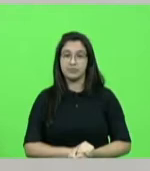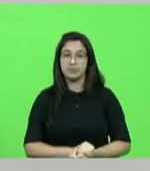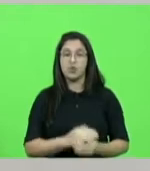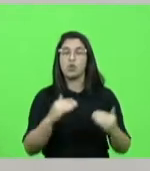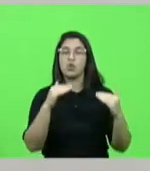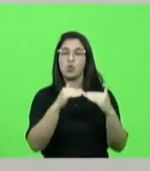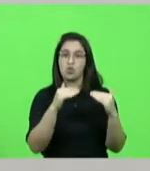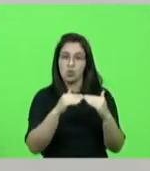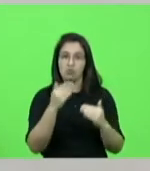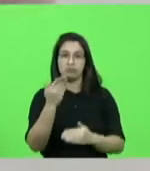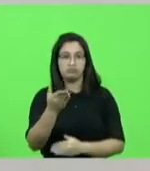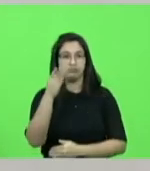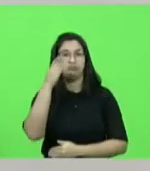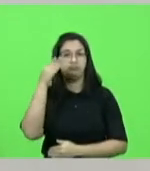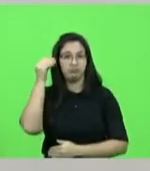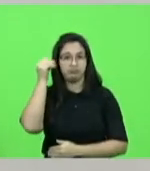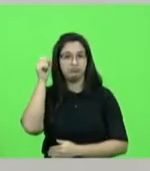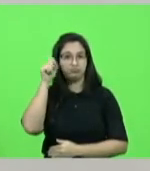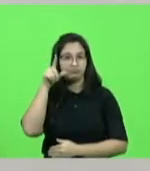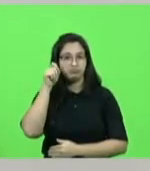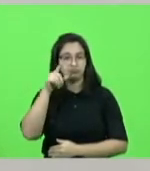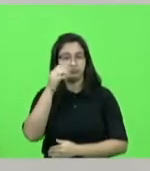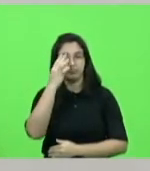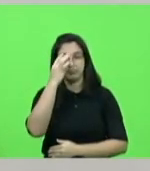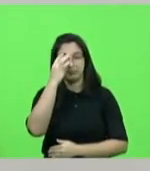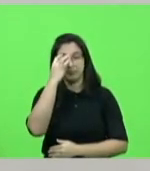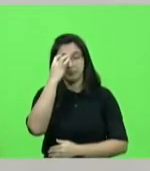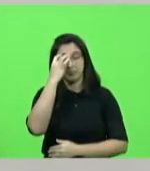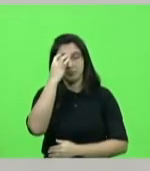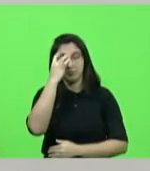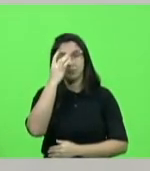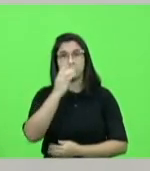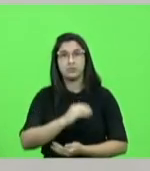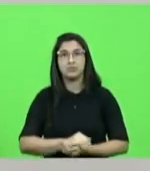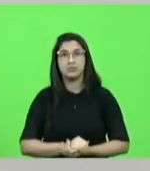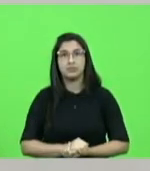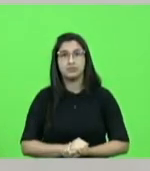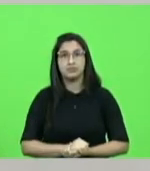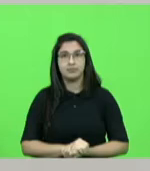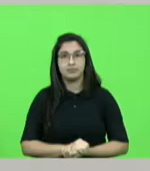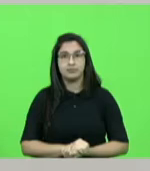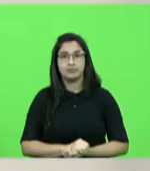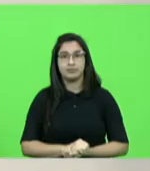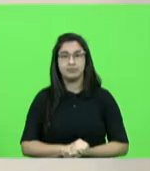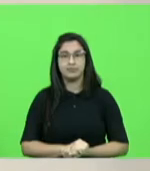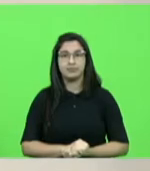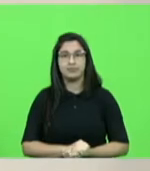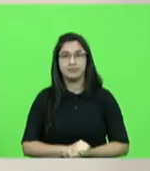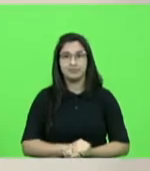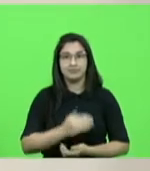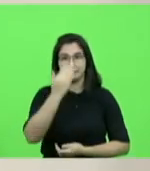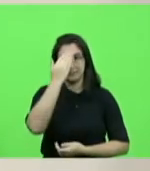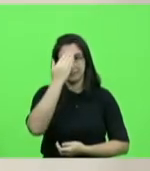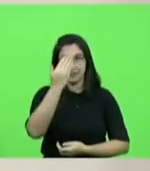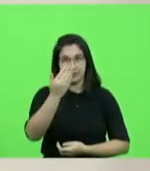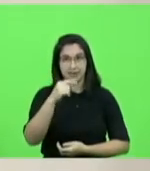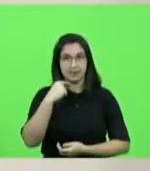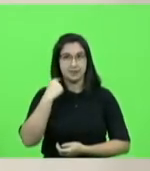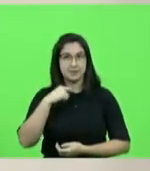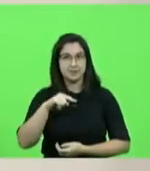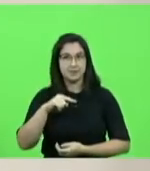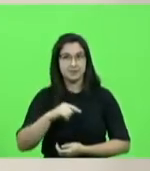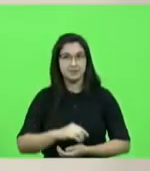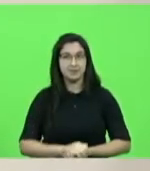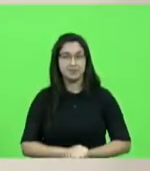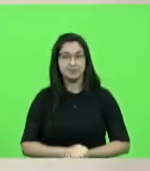manifestação, meu pronunciamento. Mas ok. Ok. Obrigado, deputado Silvio.